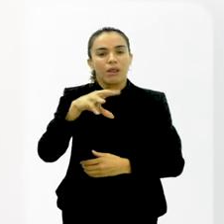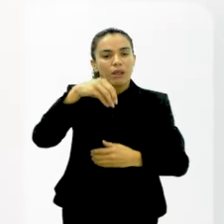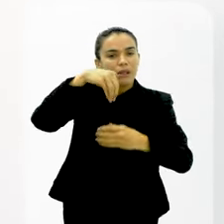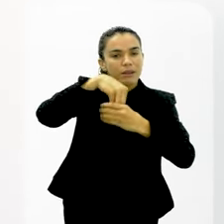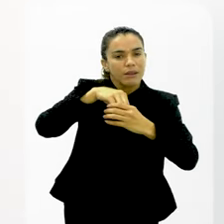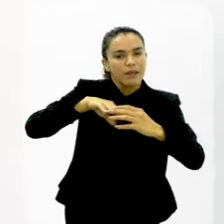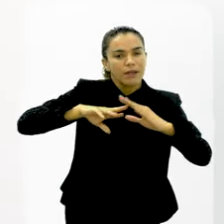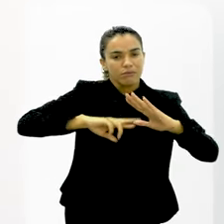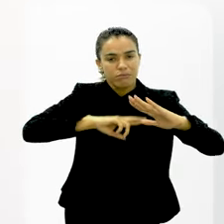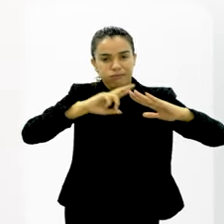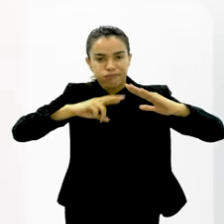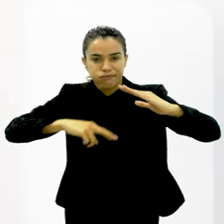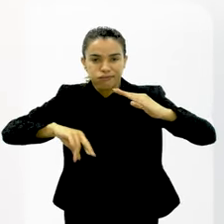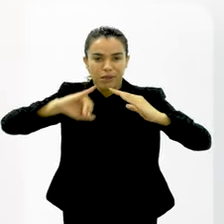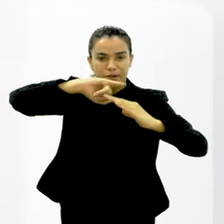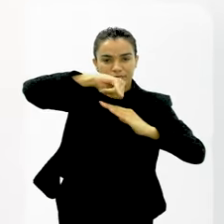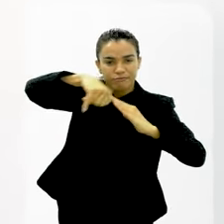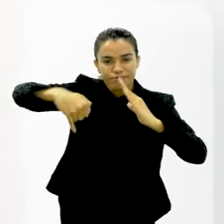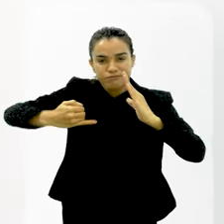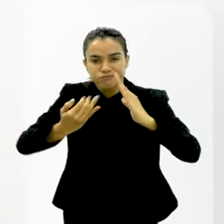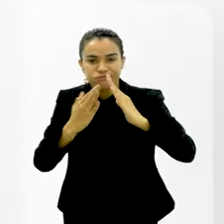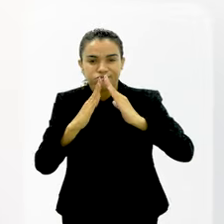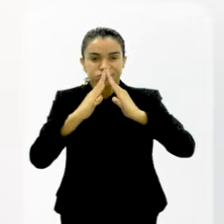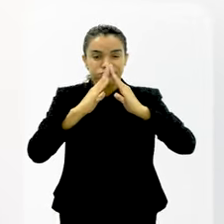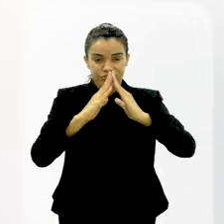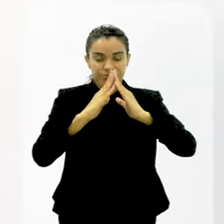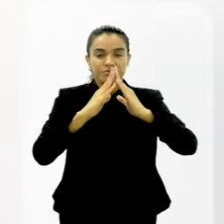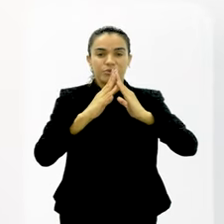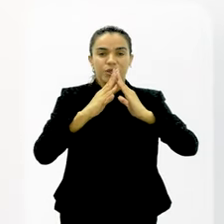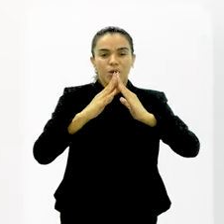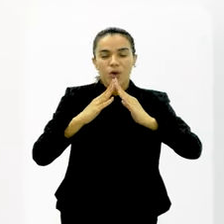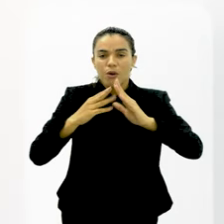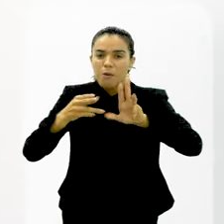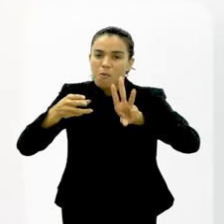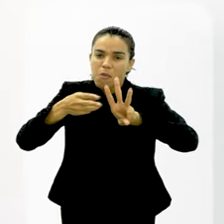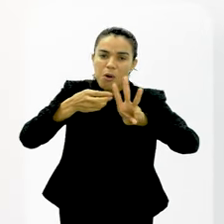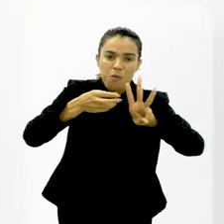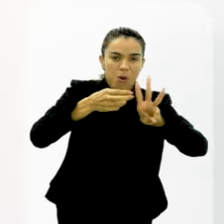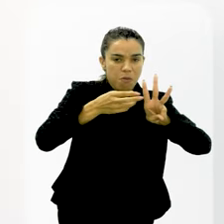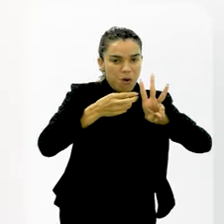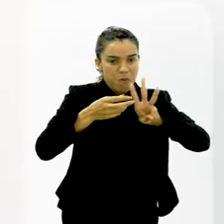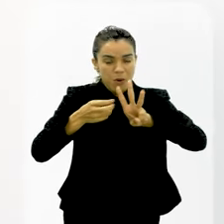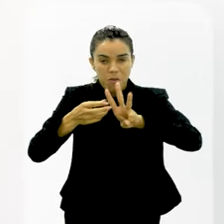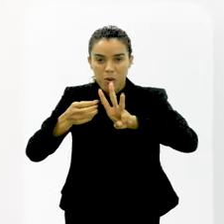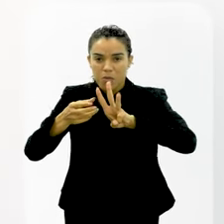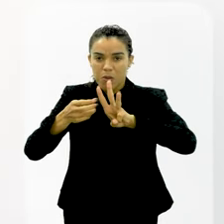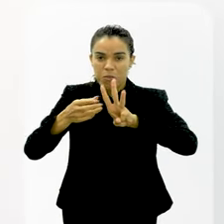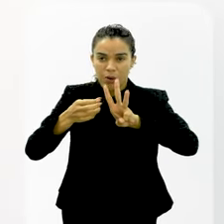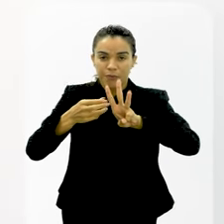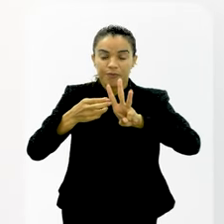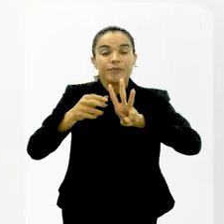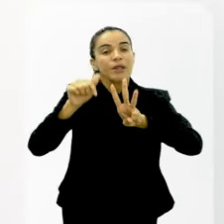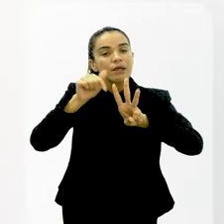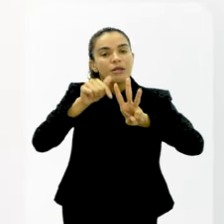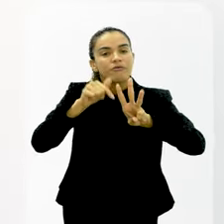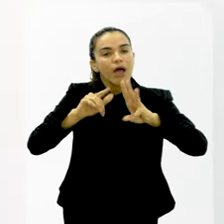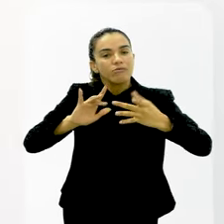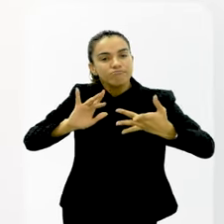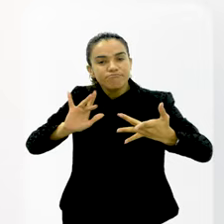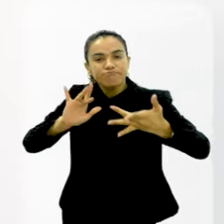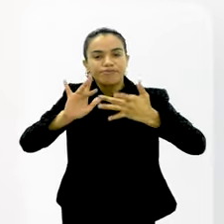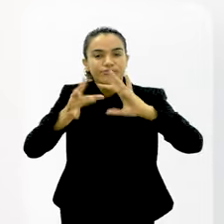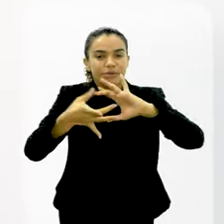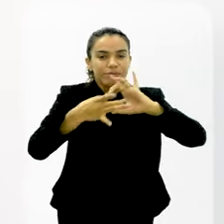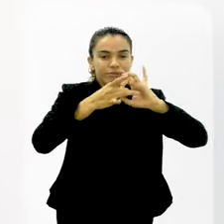Dentro dessa religião, ele se conecta com os povos indígenas e a gente vai fazer